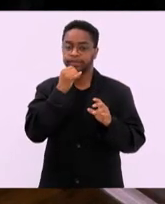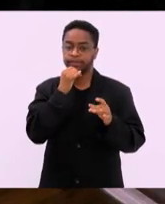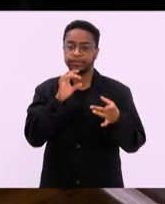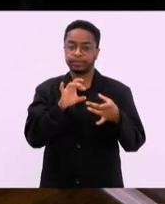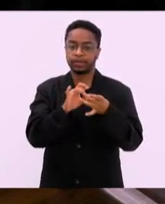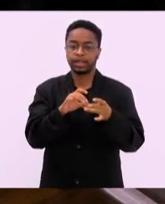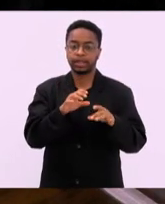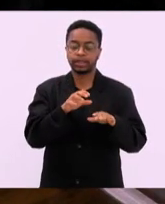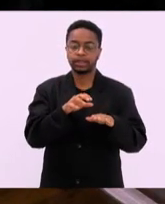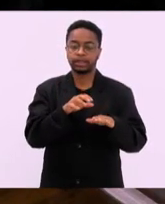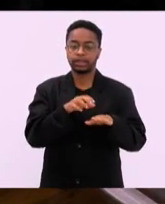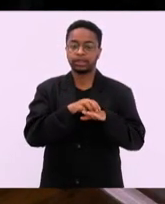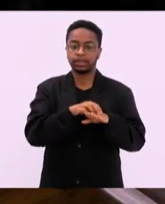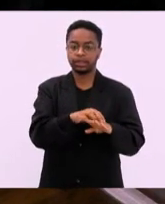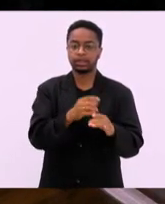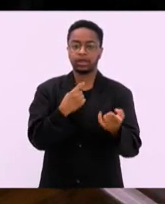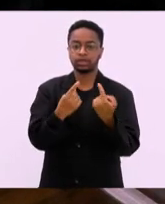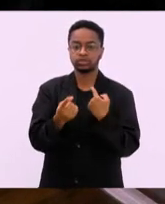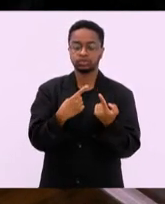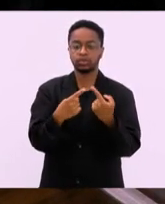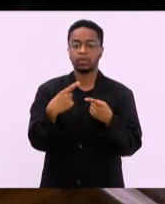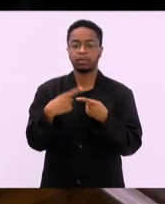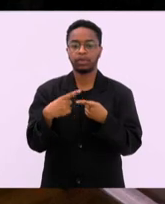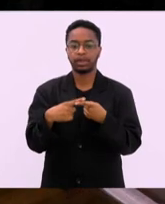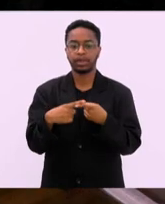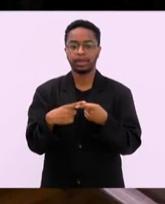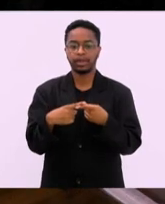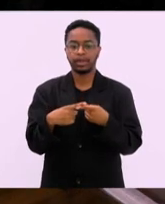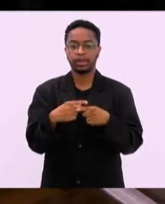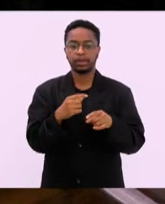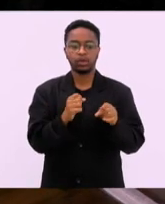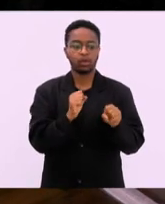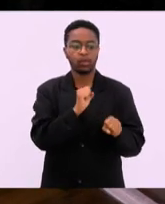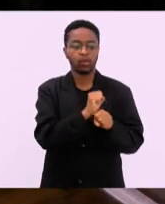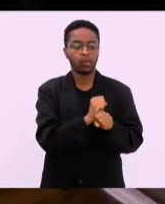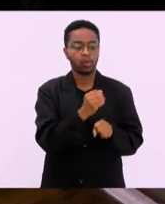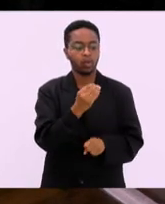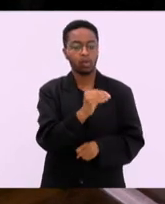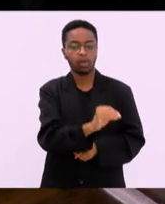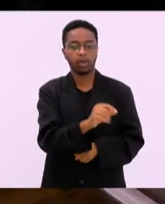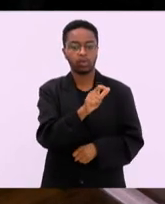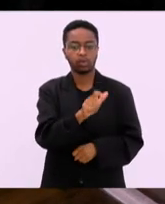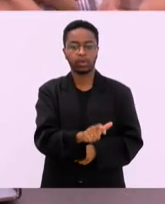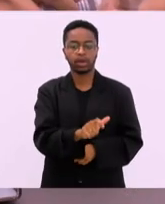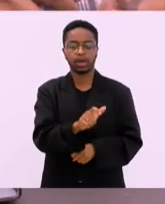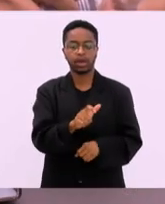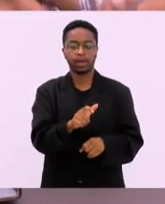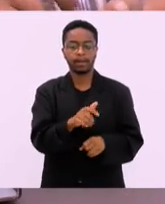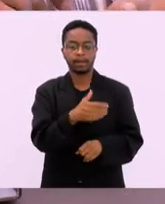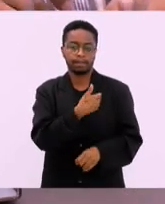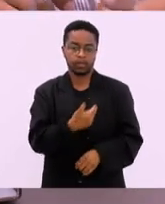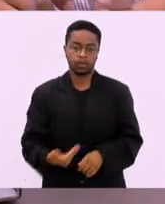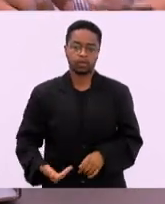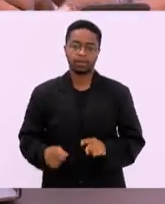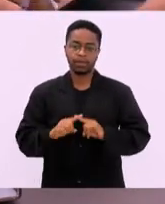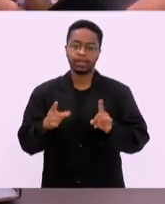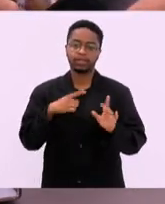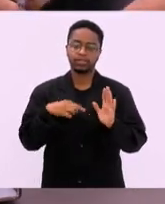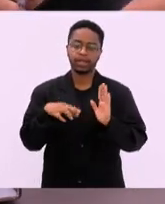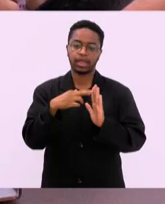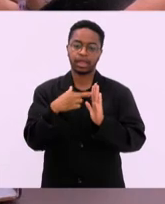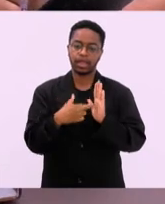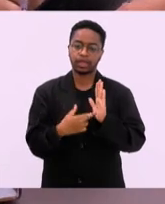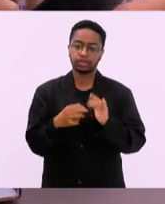elas ficam estacionadas em vias públicas, sujeitas a regras estaduais ali, e